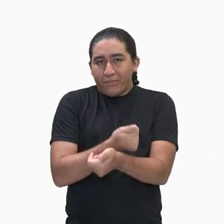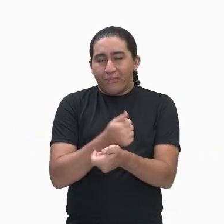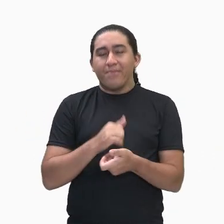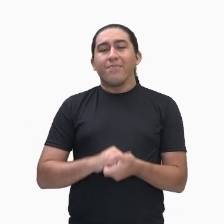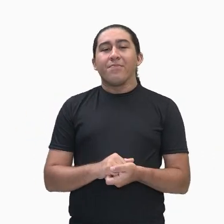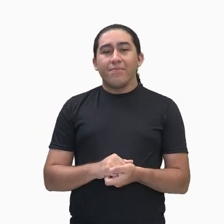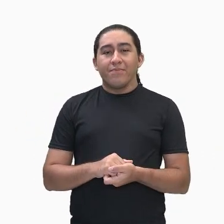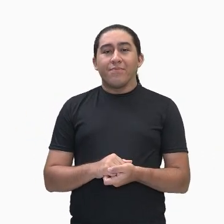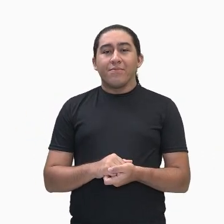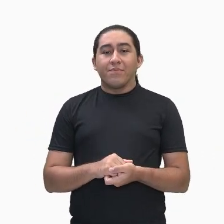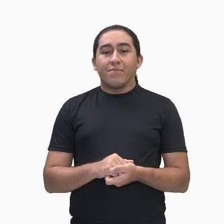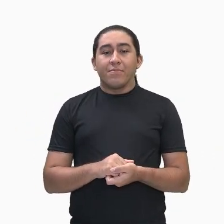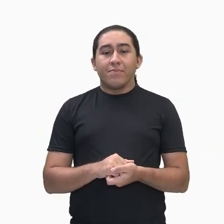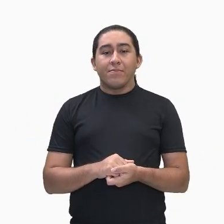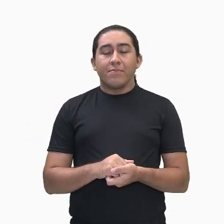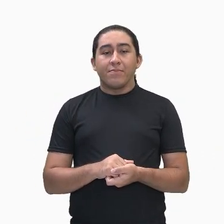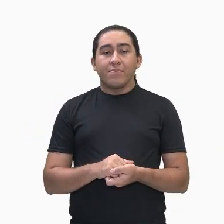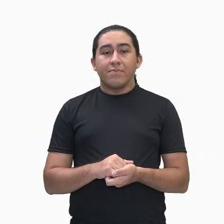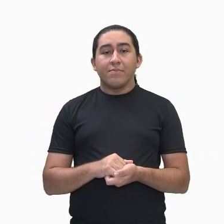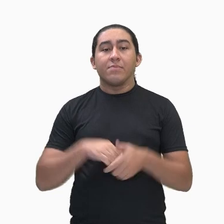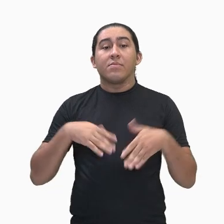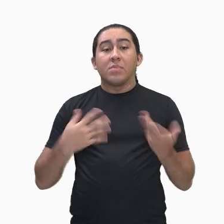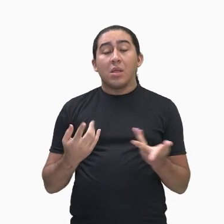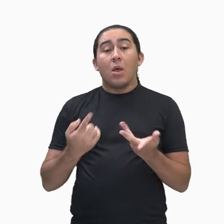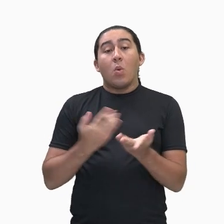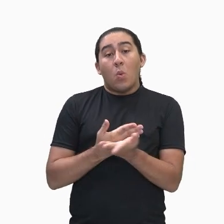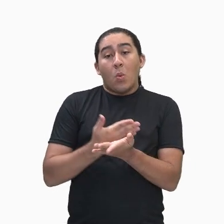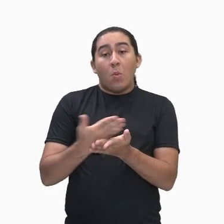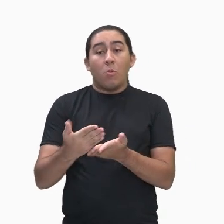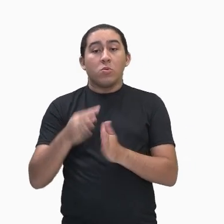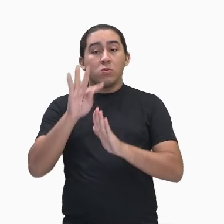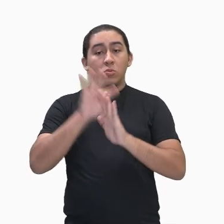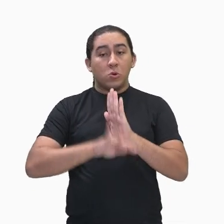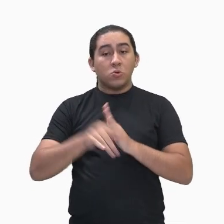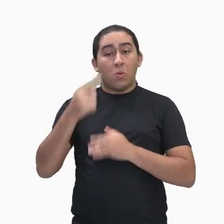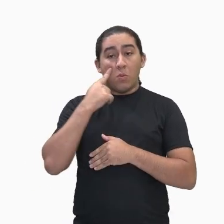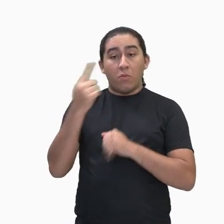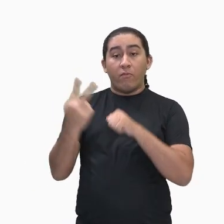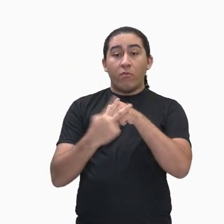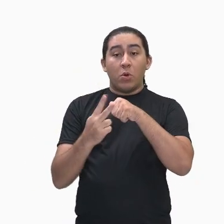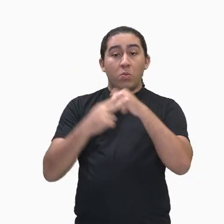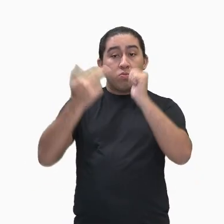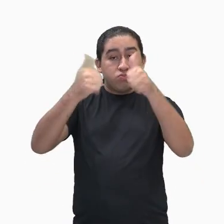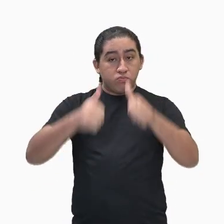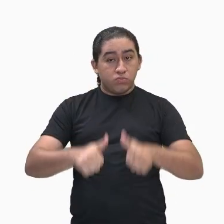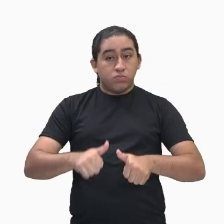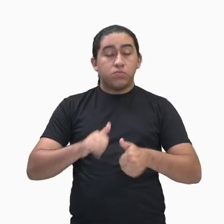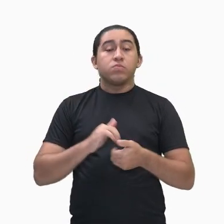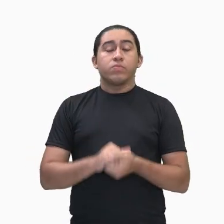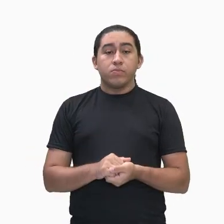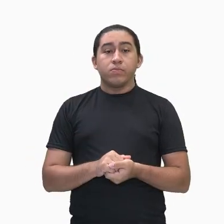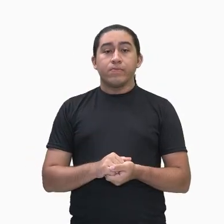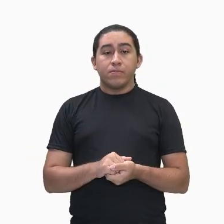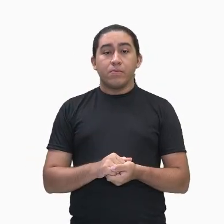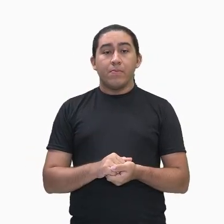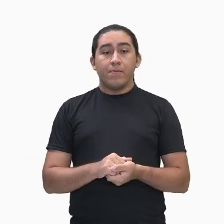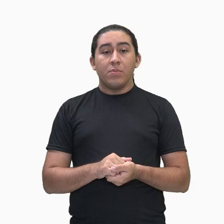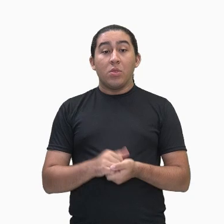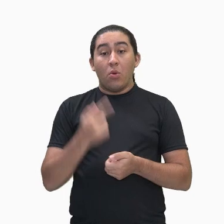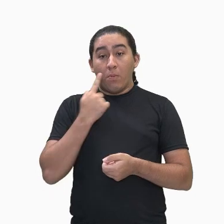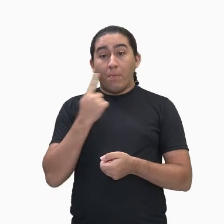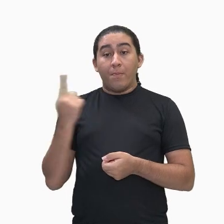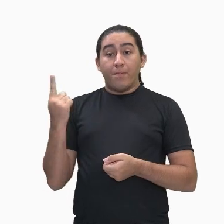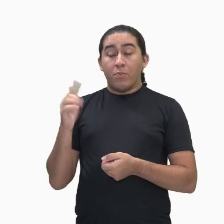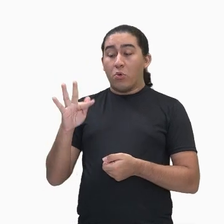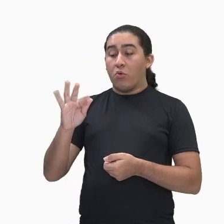vai para o início do texto, vamos verificar os verbos. E nós temos foram,